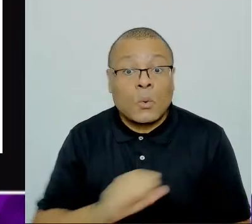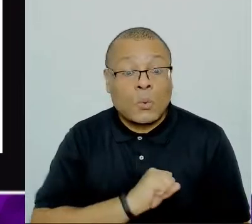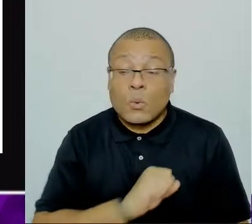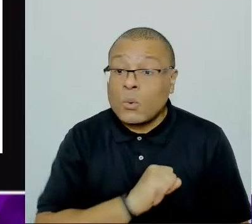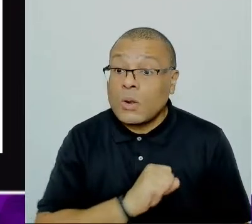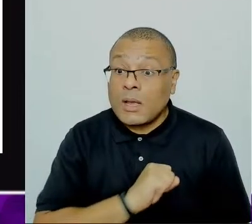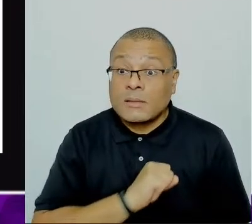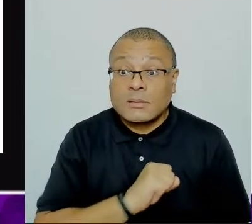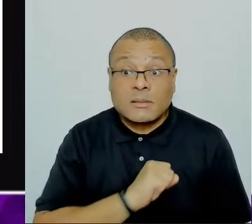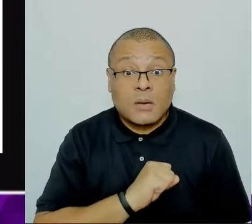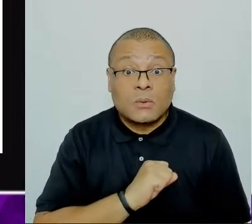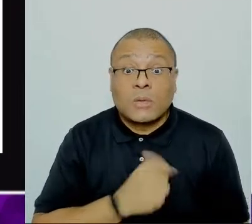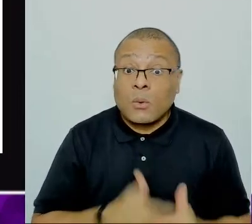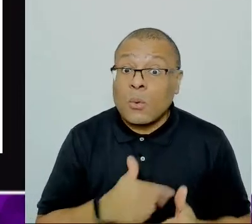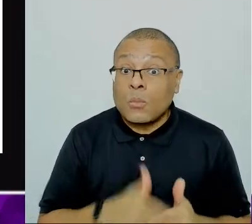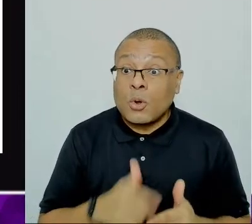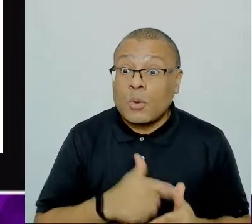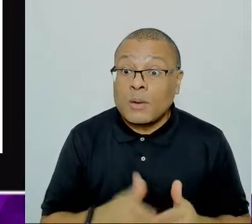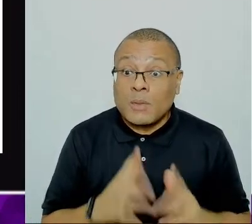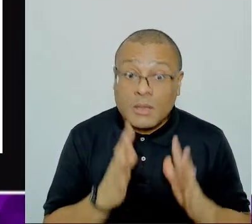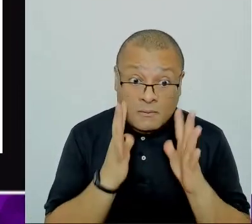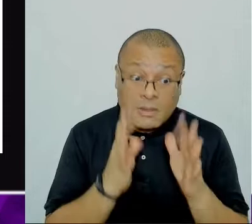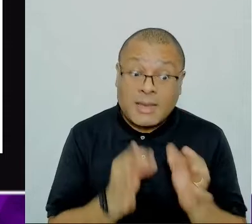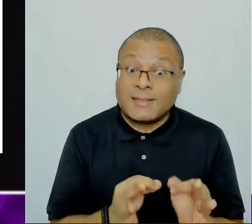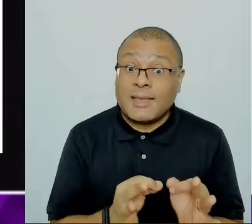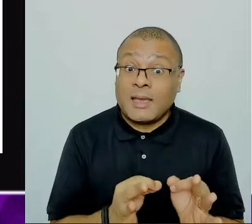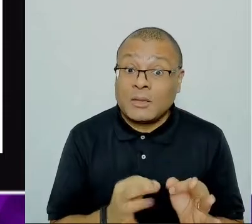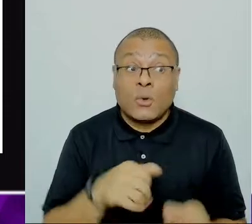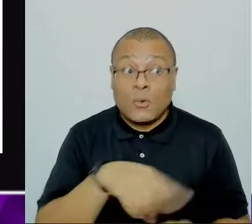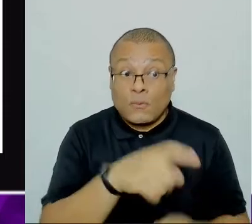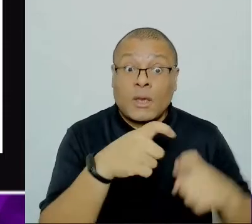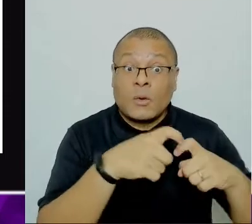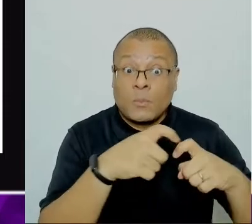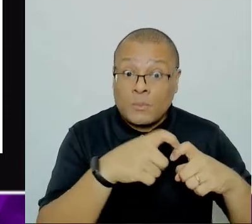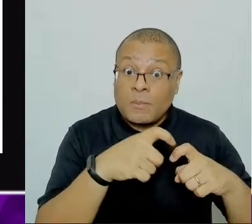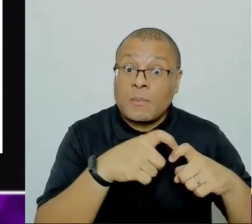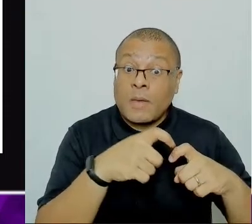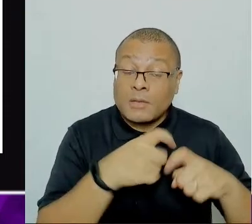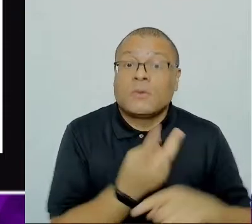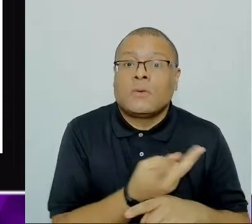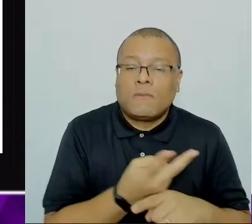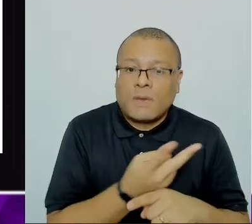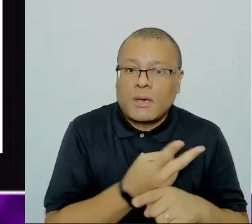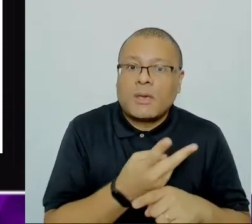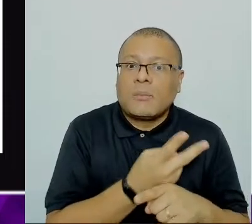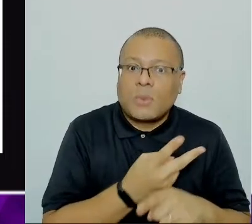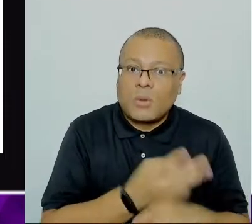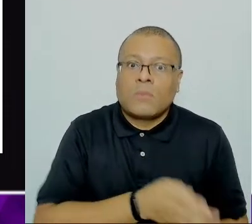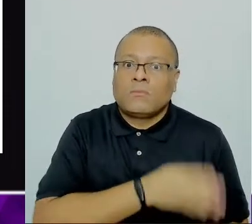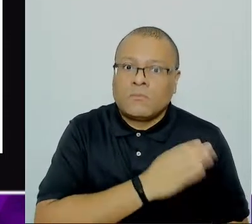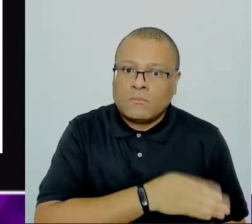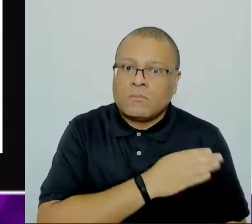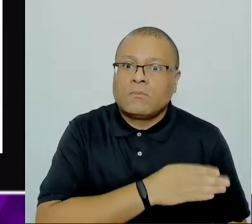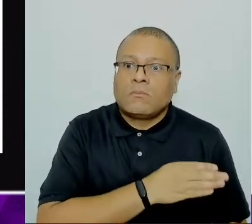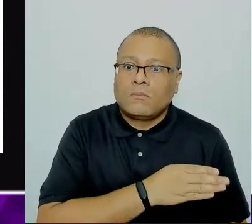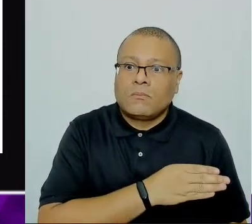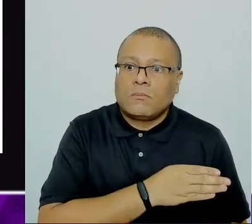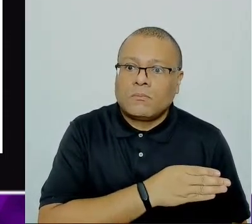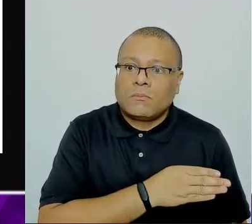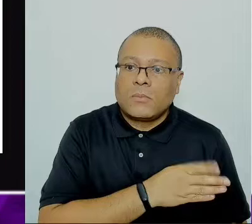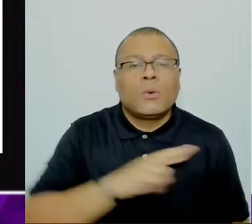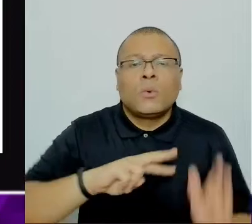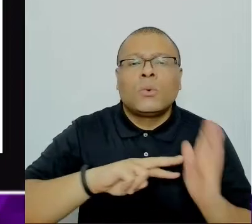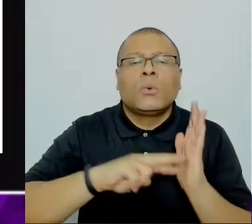com alguma coisa, ó, fica atento, melhor você ir procurar um cardíaco. Ou seja,